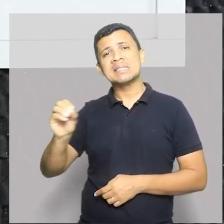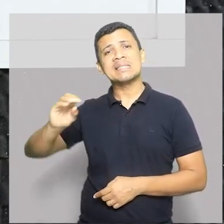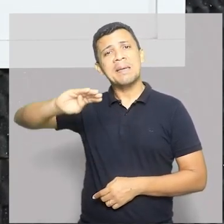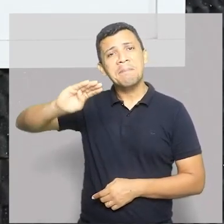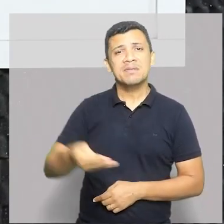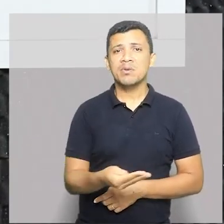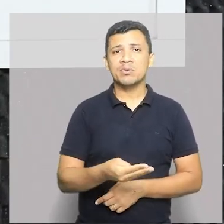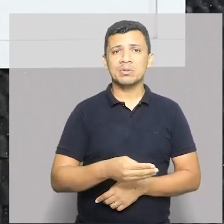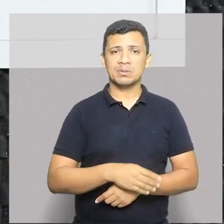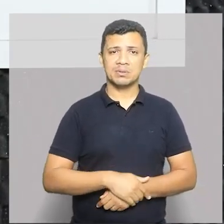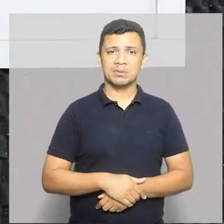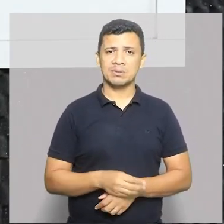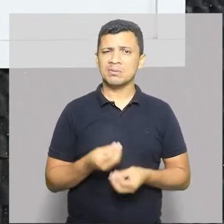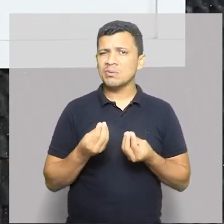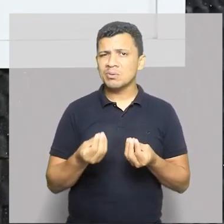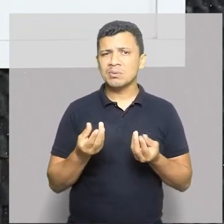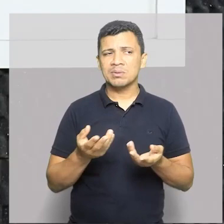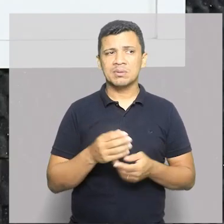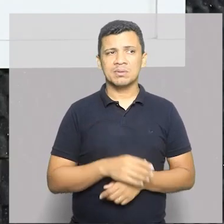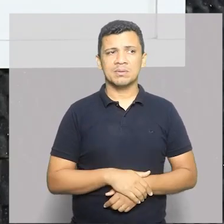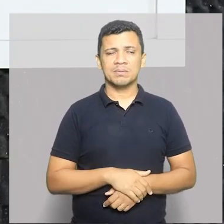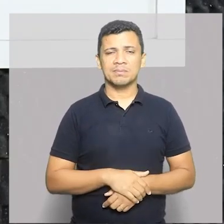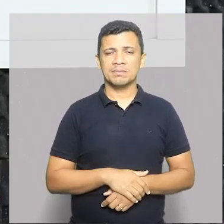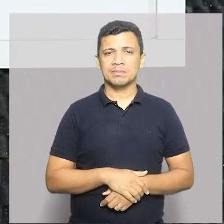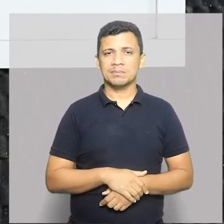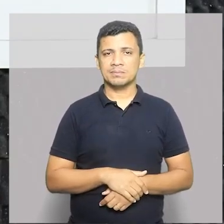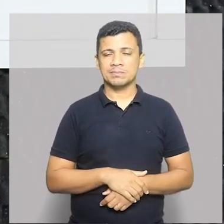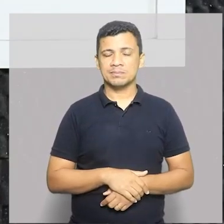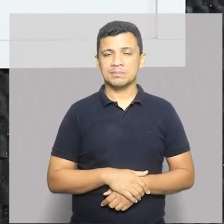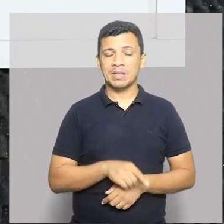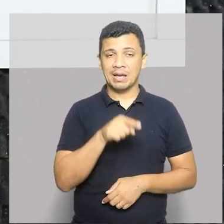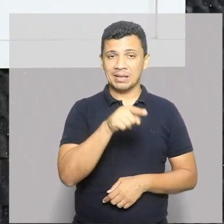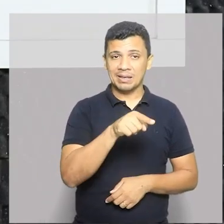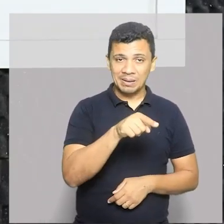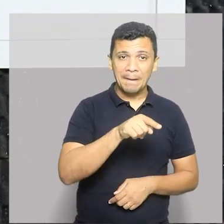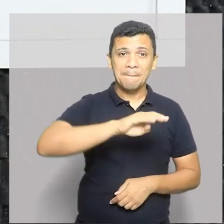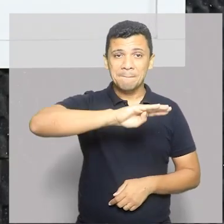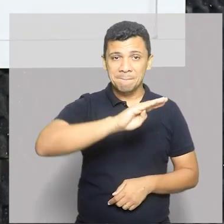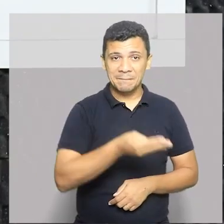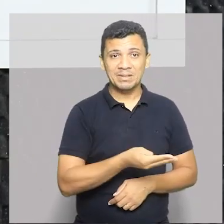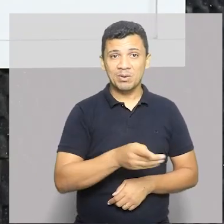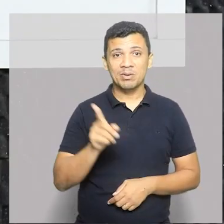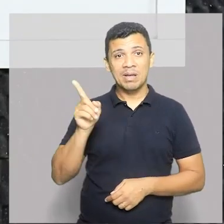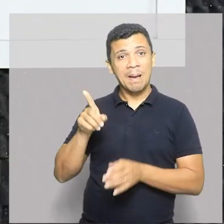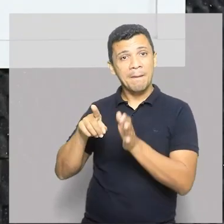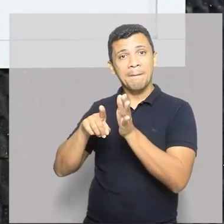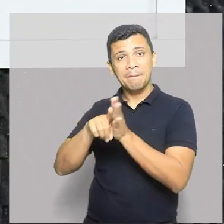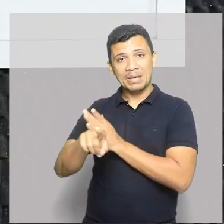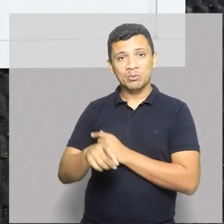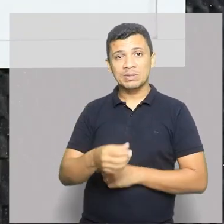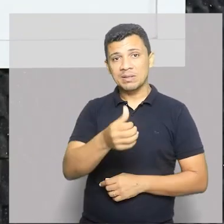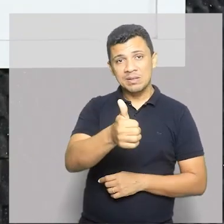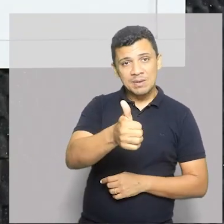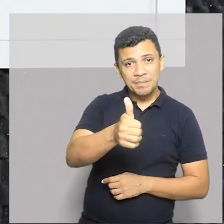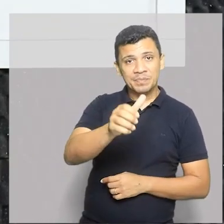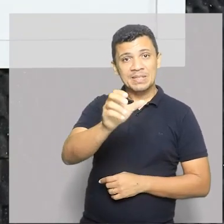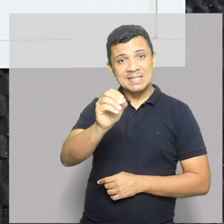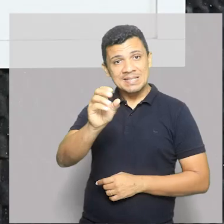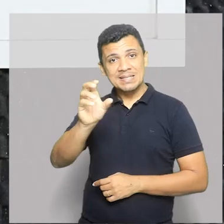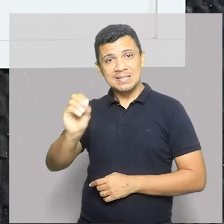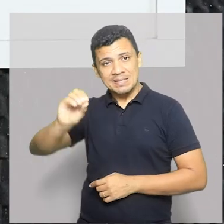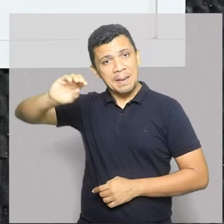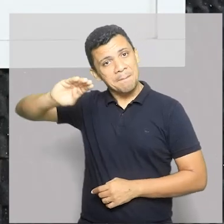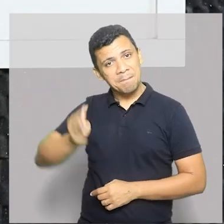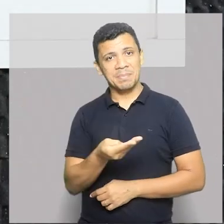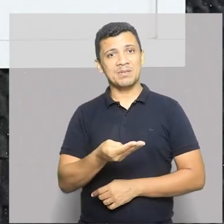rapidinho. Aqui é 1 bilhão, e lá ele quer quanto? 100 bilhões. Muita atenção.